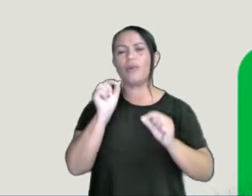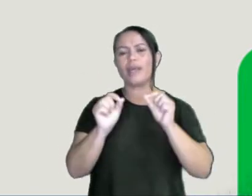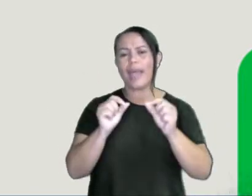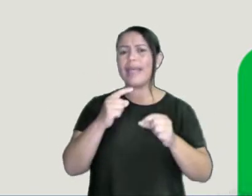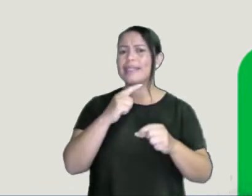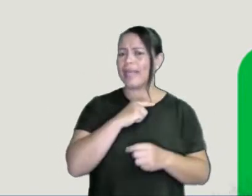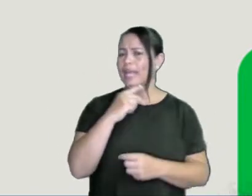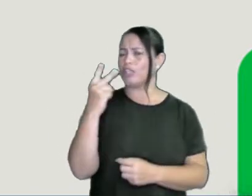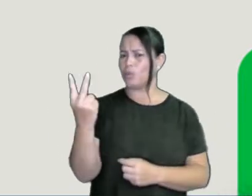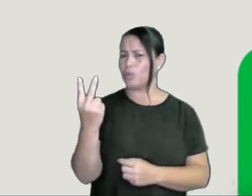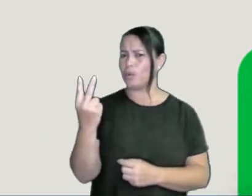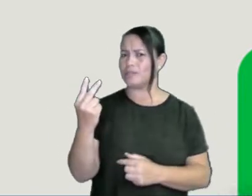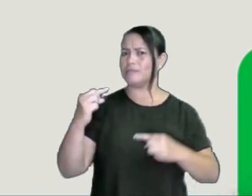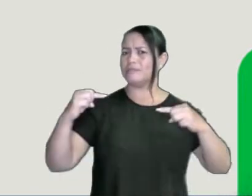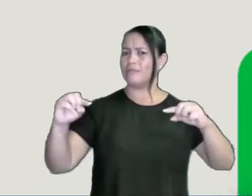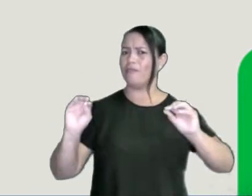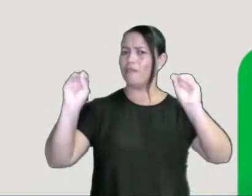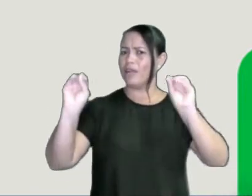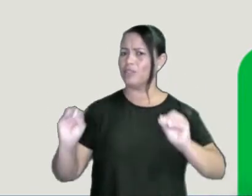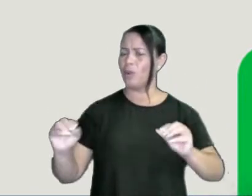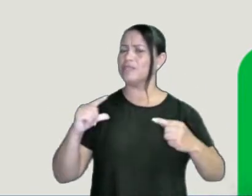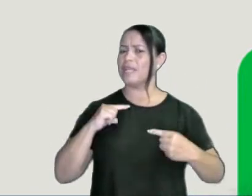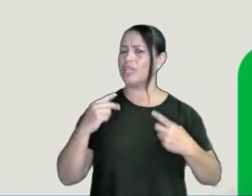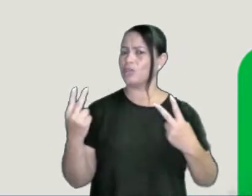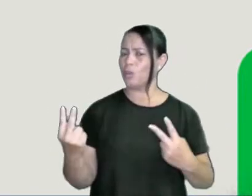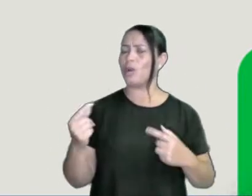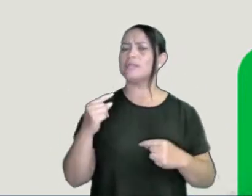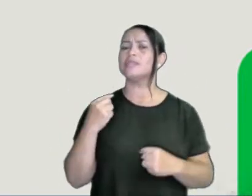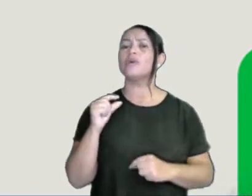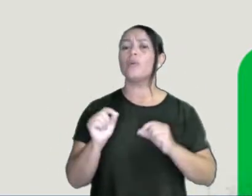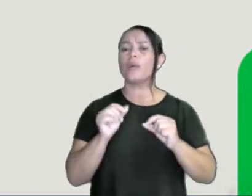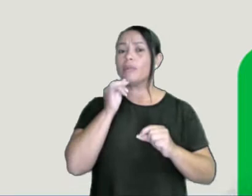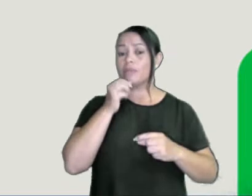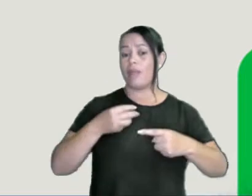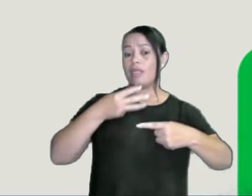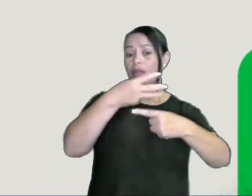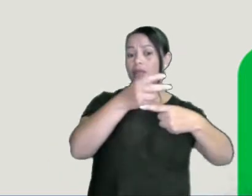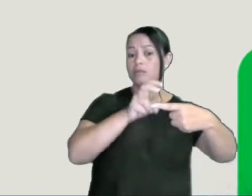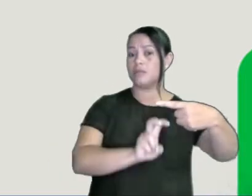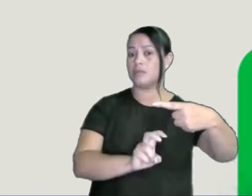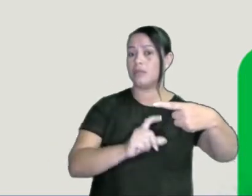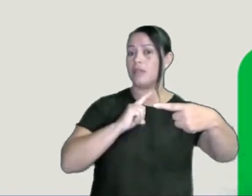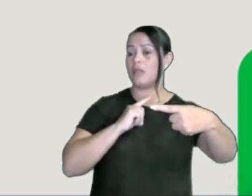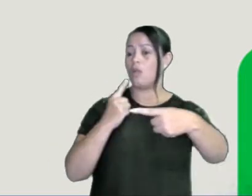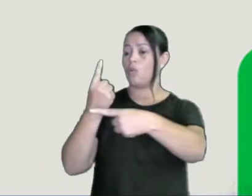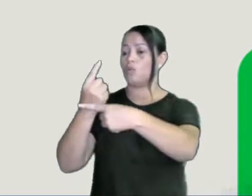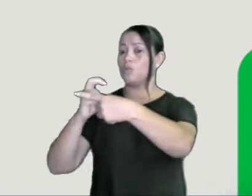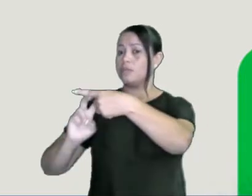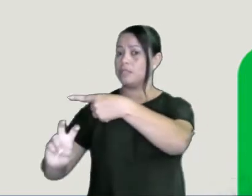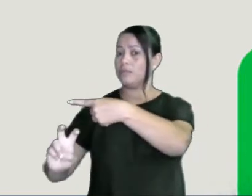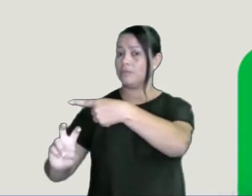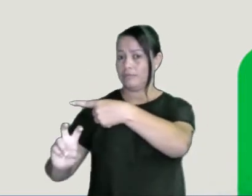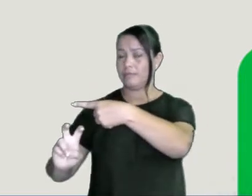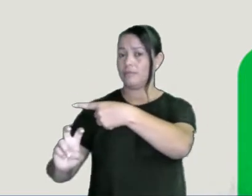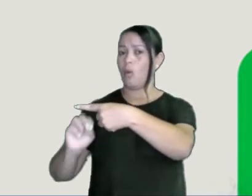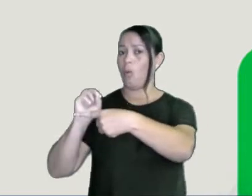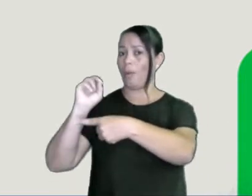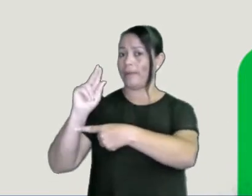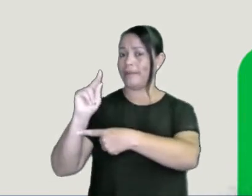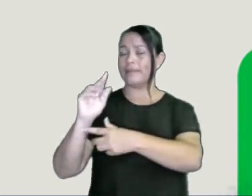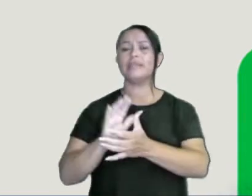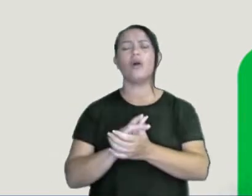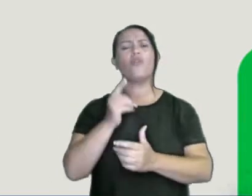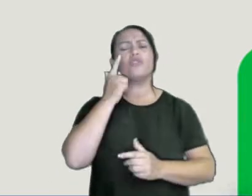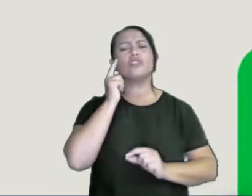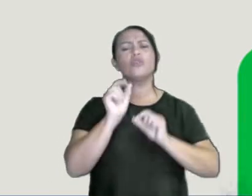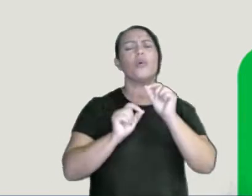deu duas frações, não foi isso? Então, aqui eu tenho, ó, 3 sobre 5 e tenho 1 sobre 5, ok?